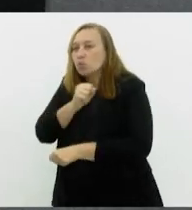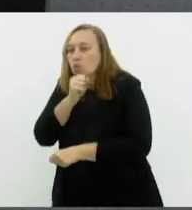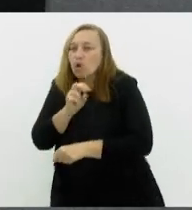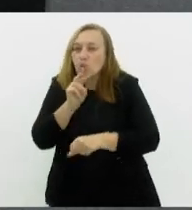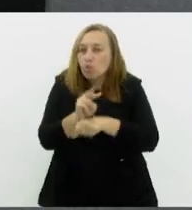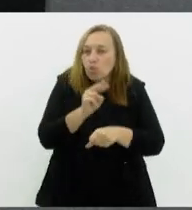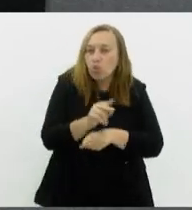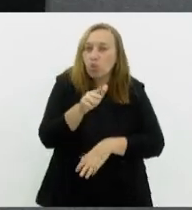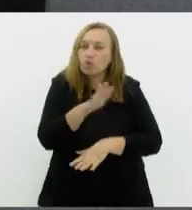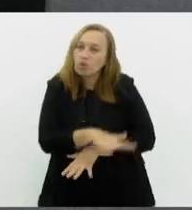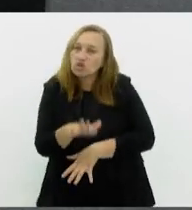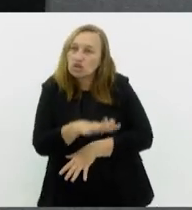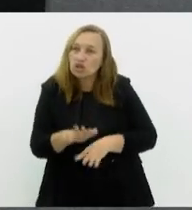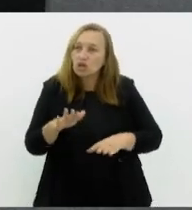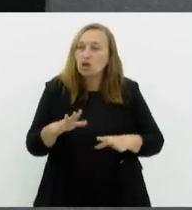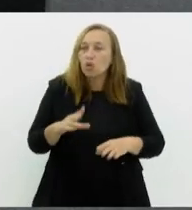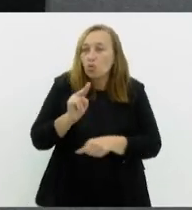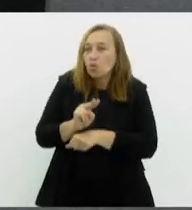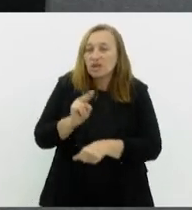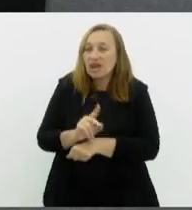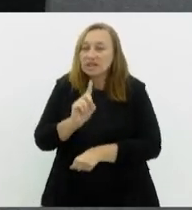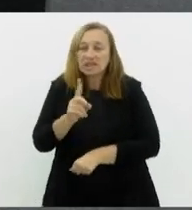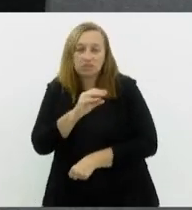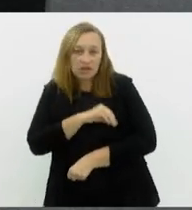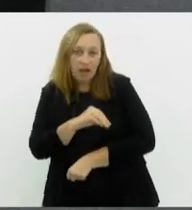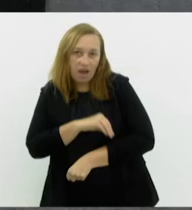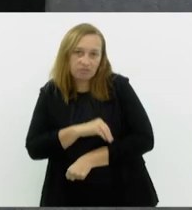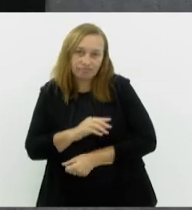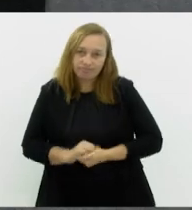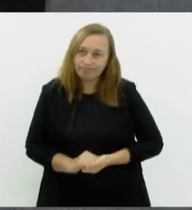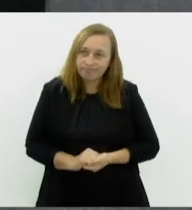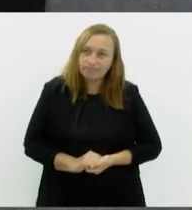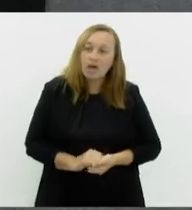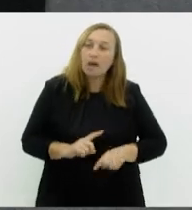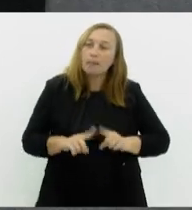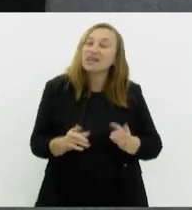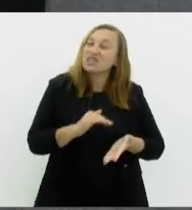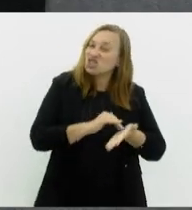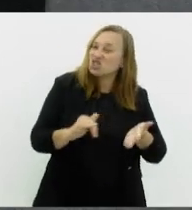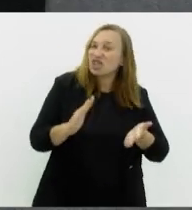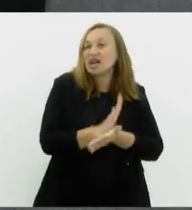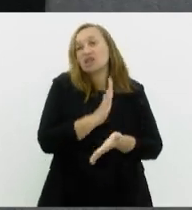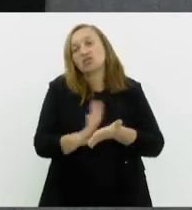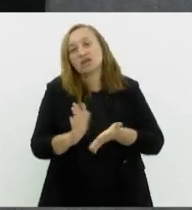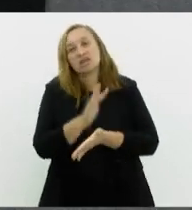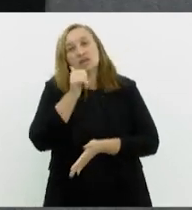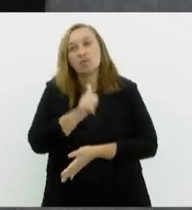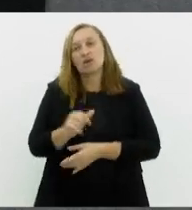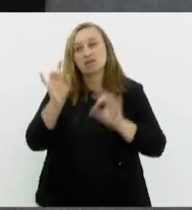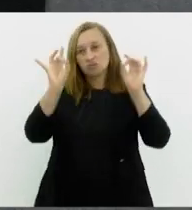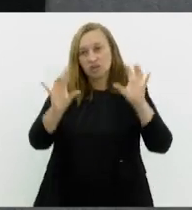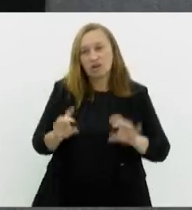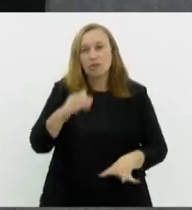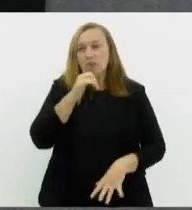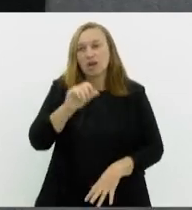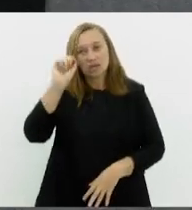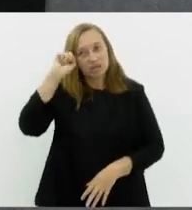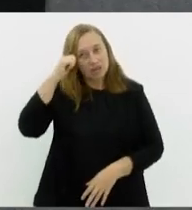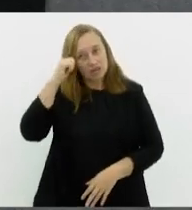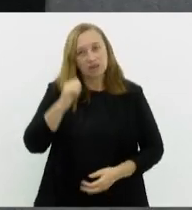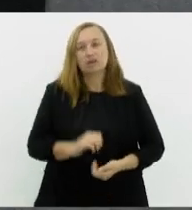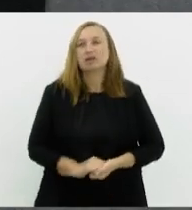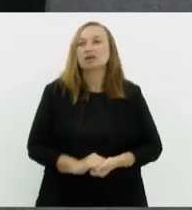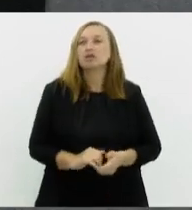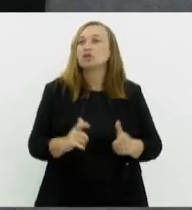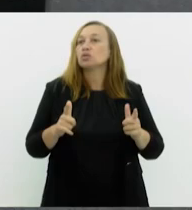o cuidado todo que não é remunerado, mas que retira muitas vezes essa mulher, em especial as mulheres negras,